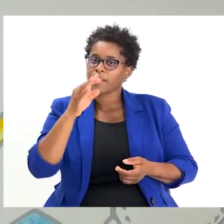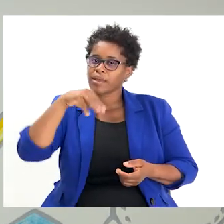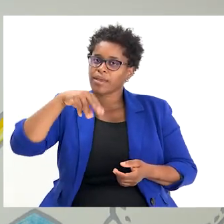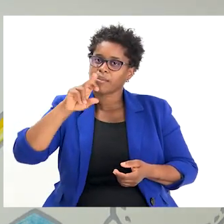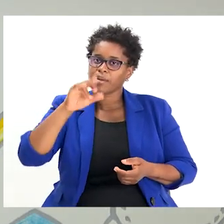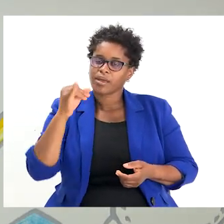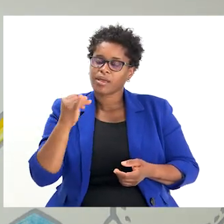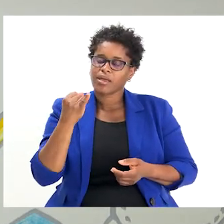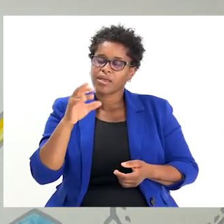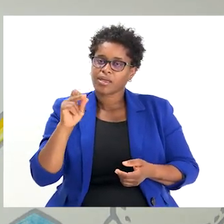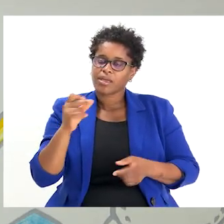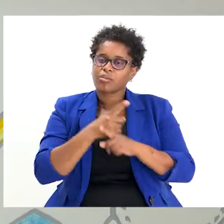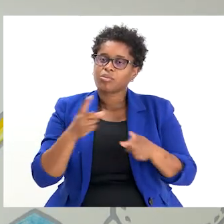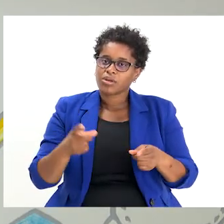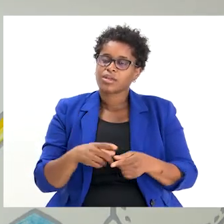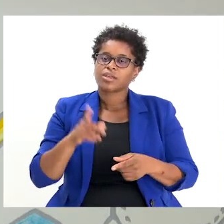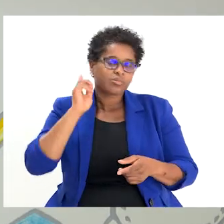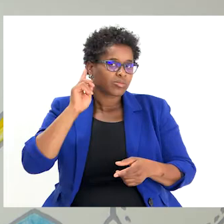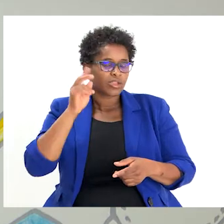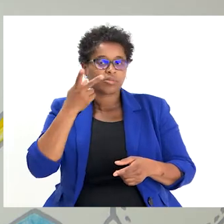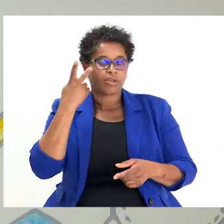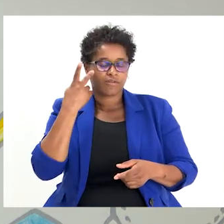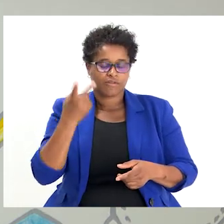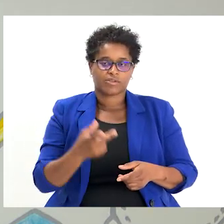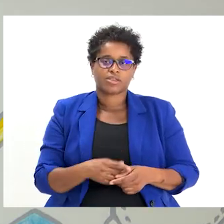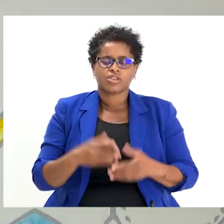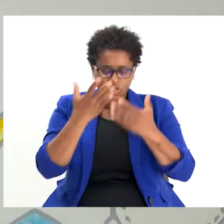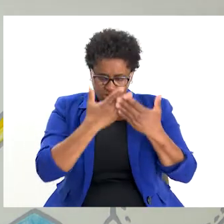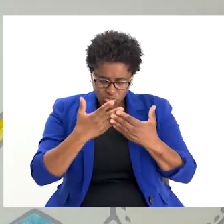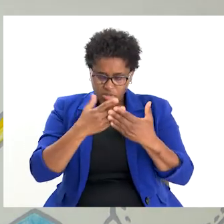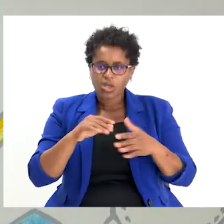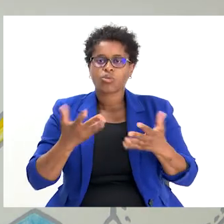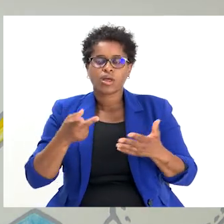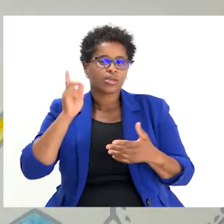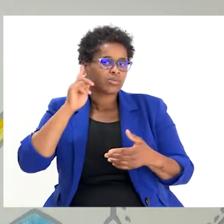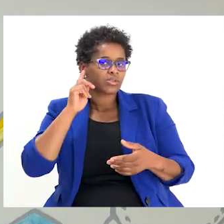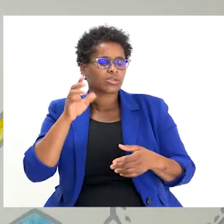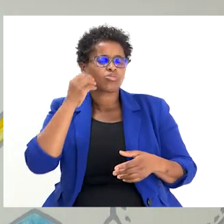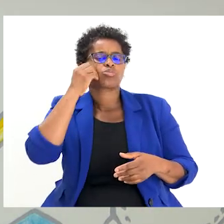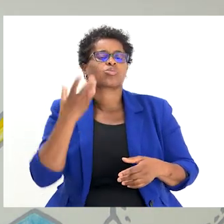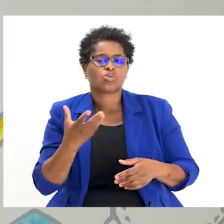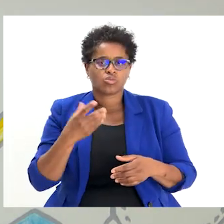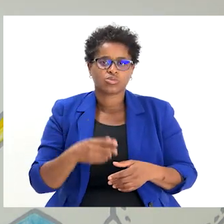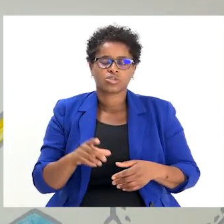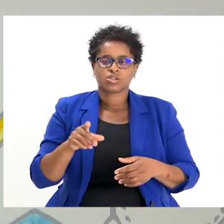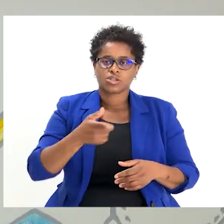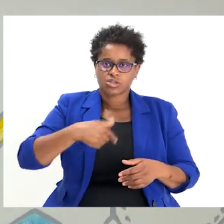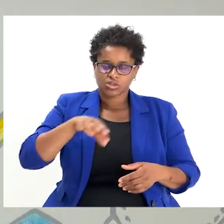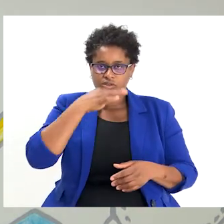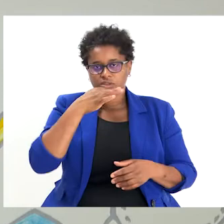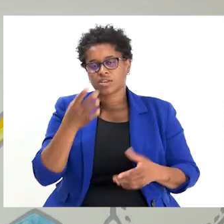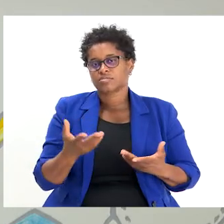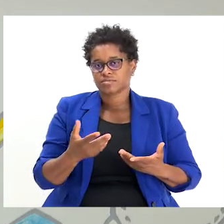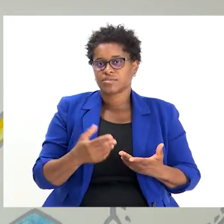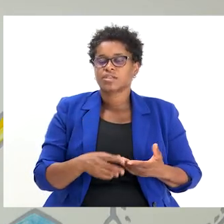indispensável à sobrevivência. E estudar? Quanto é importância? Como é que nós classificamos? Muito